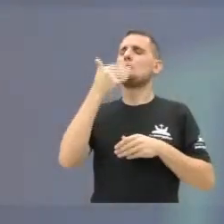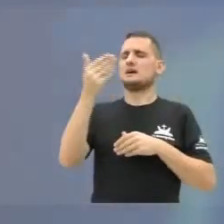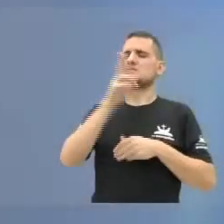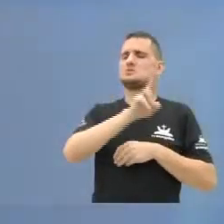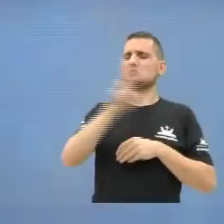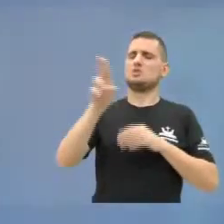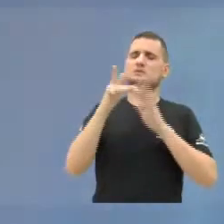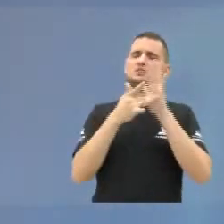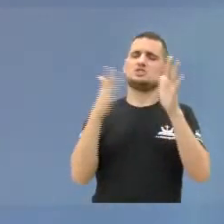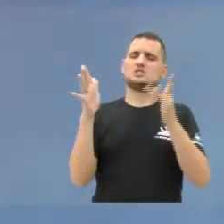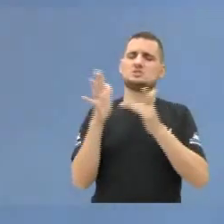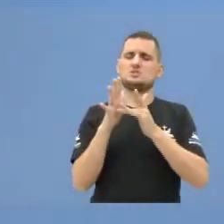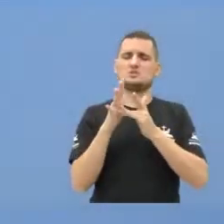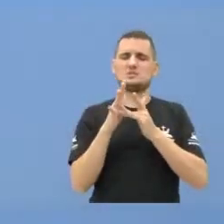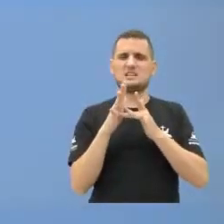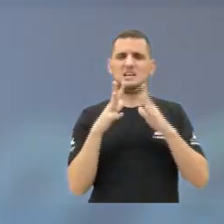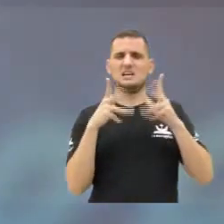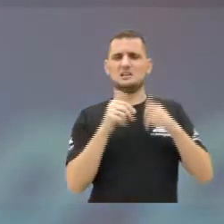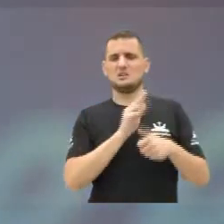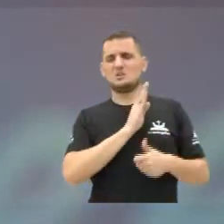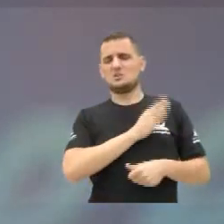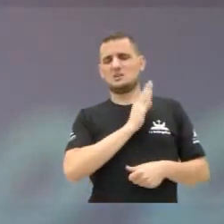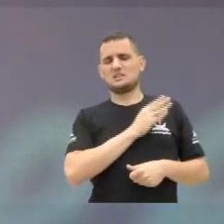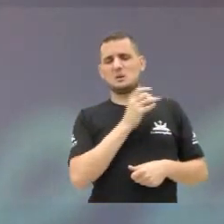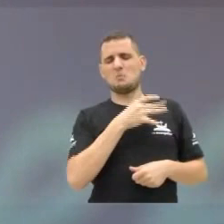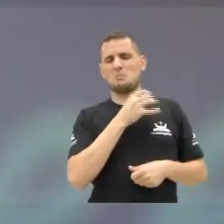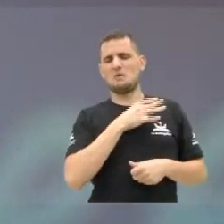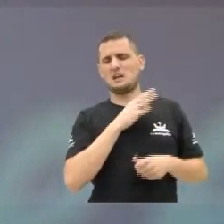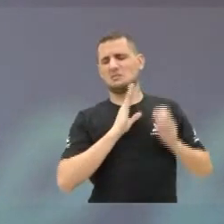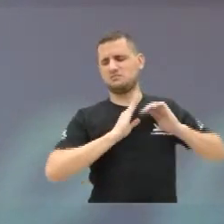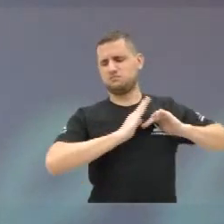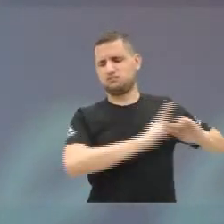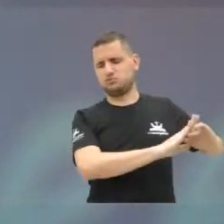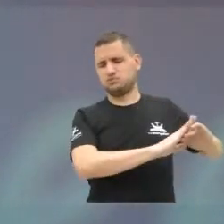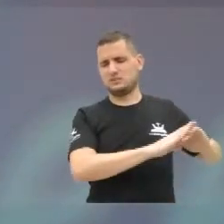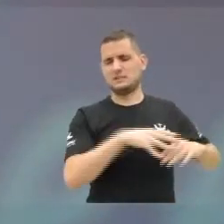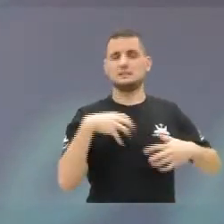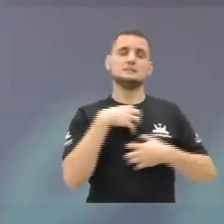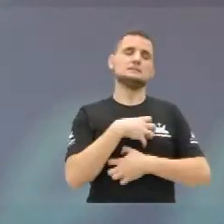que vá embora agora do seu coração todo medo, todo pânico.